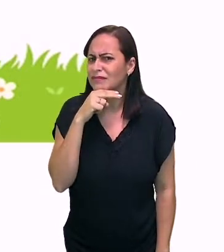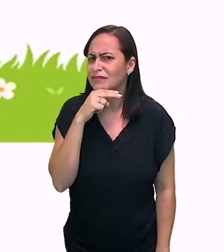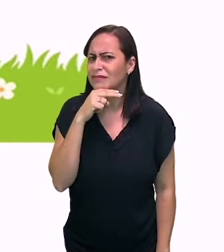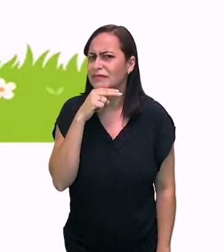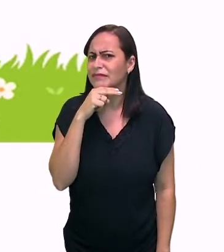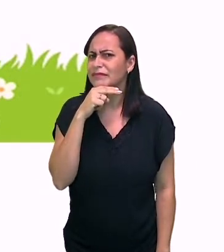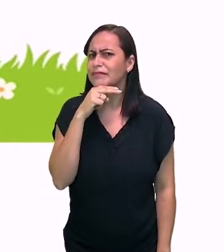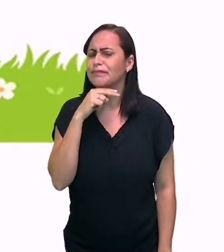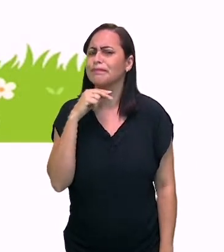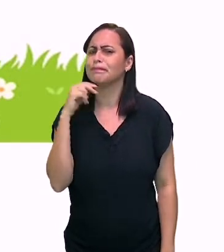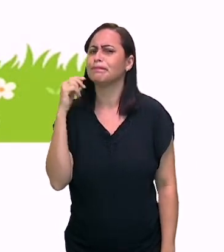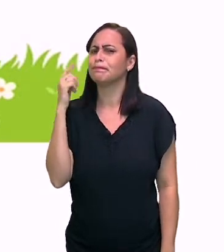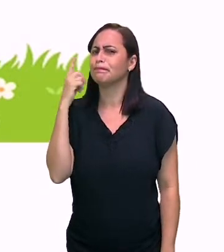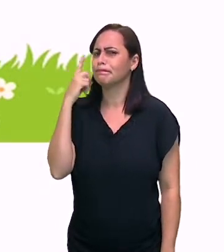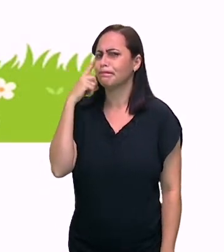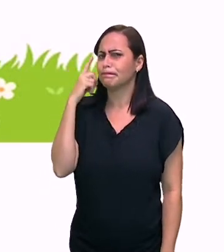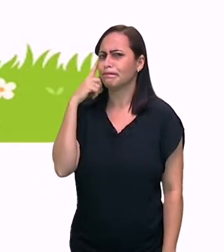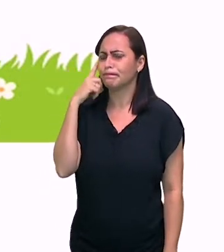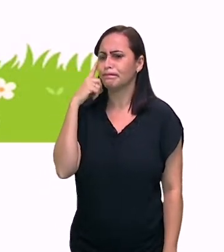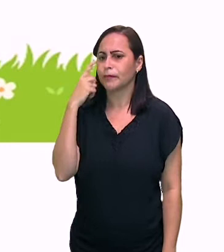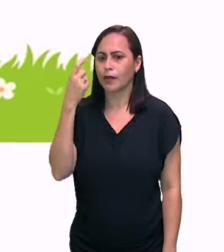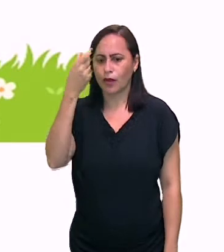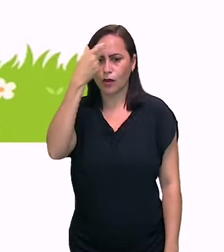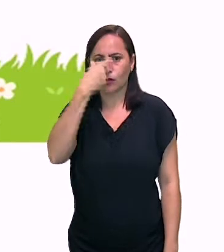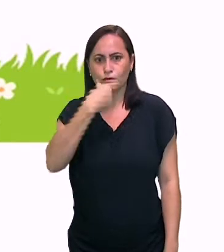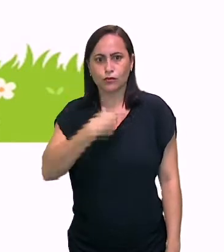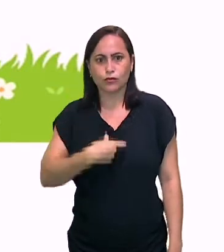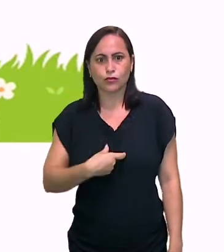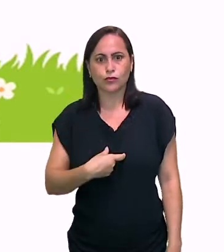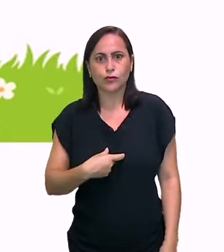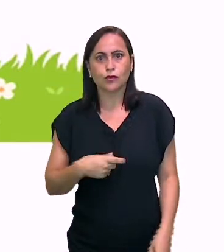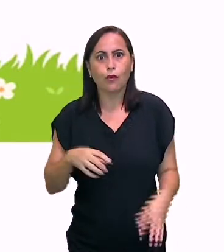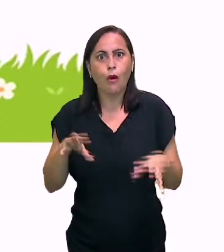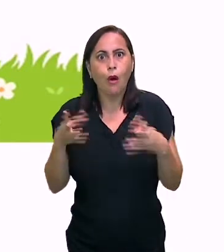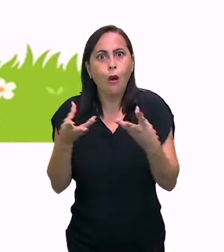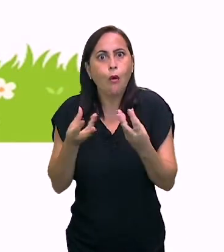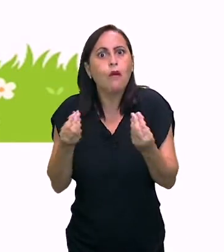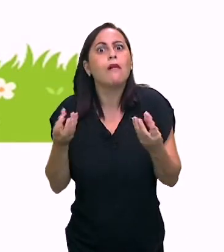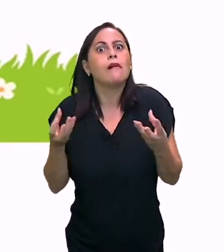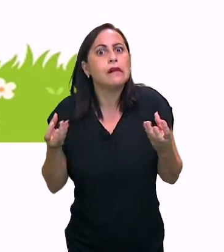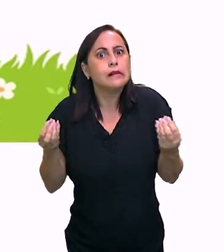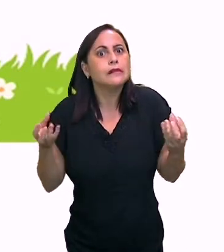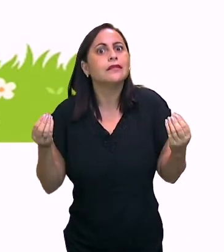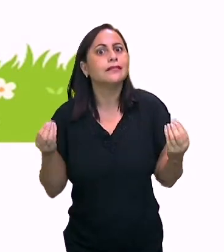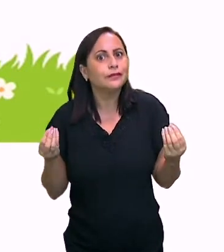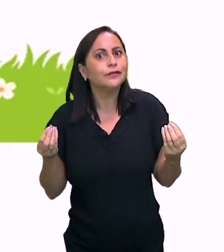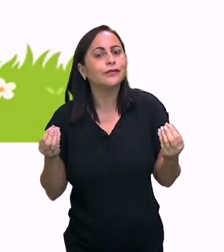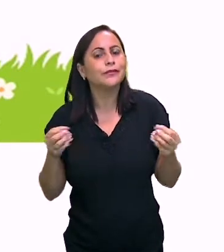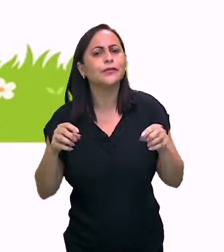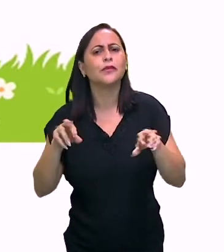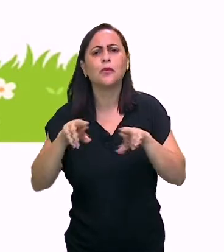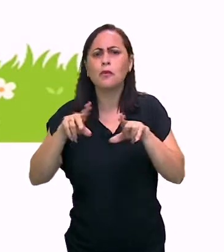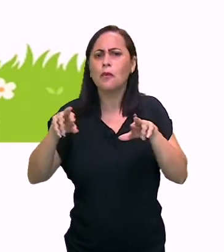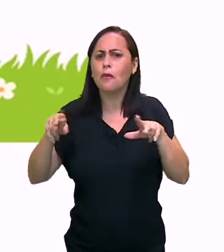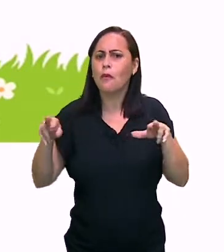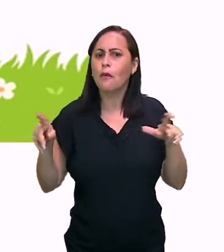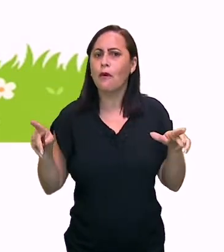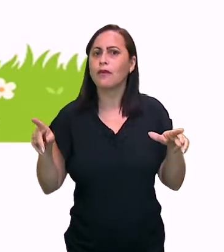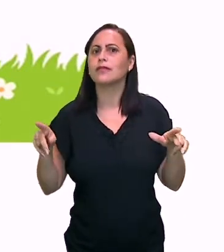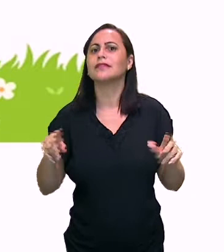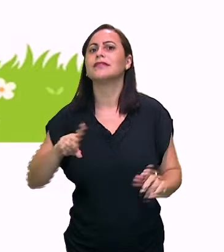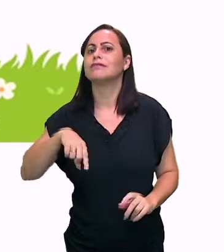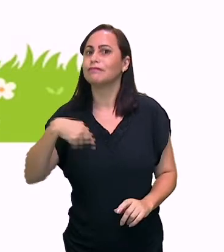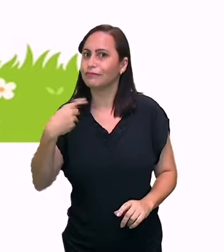neto, eu sou um bocado de coisas e outras mais,